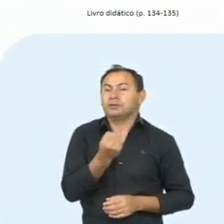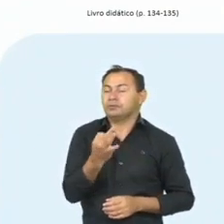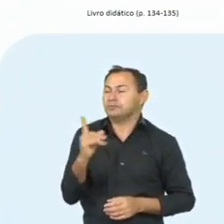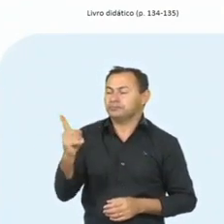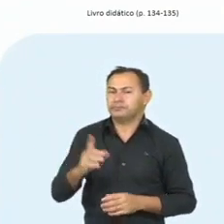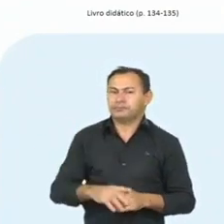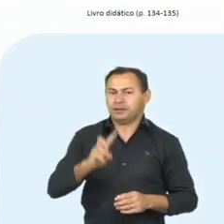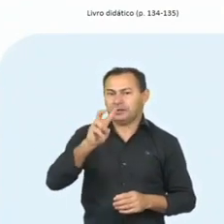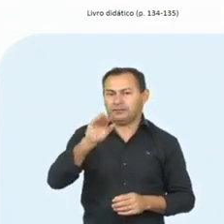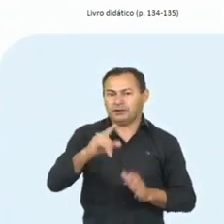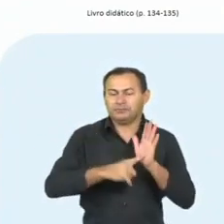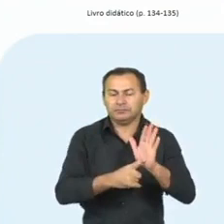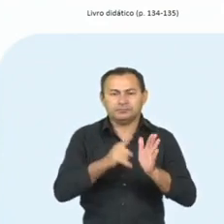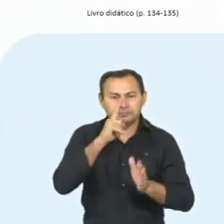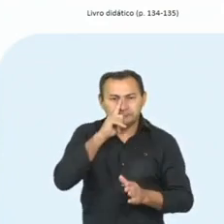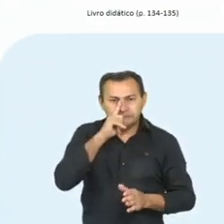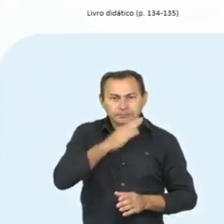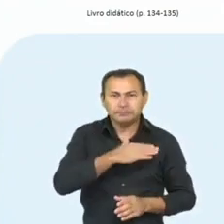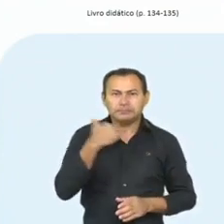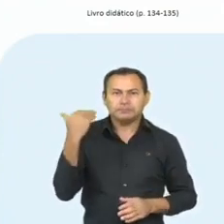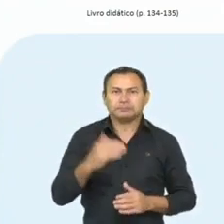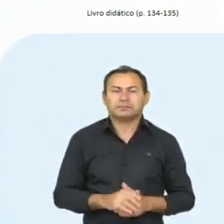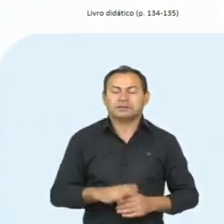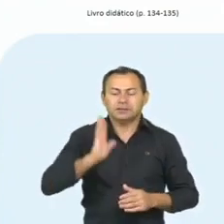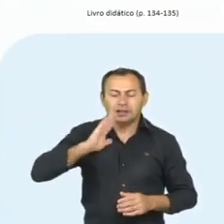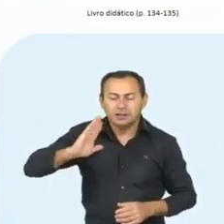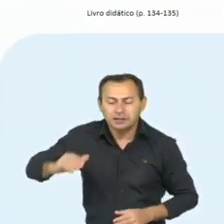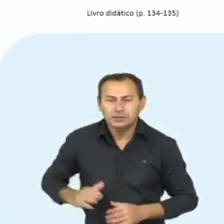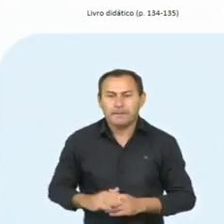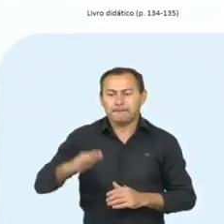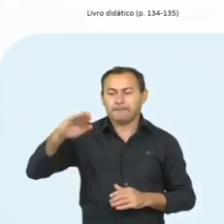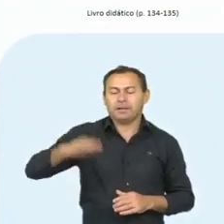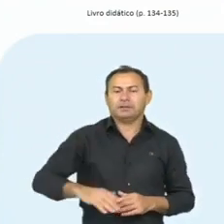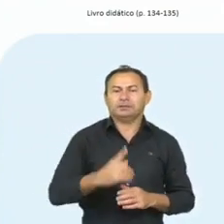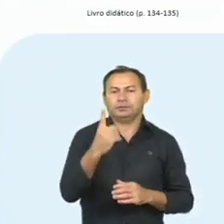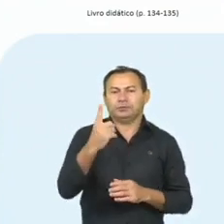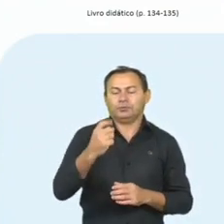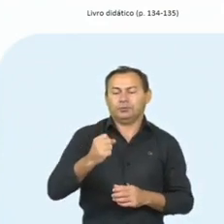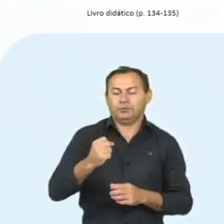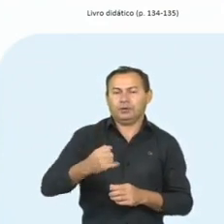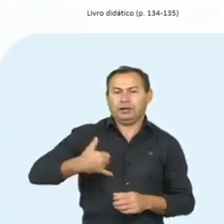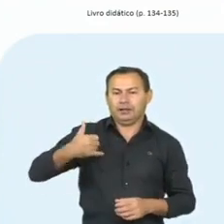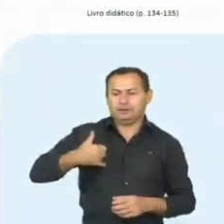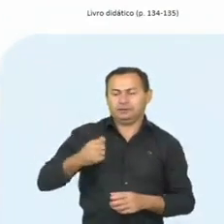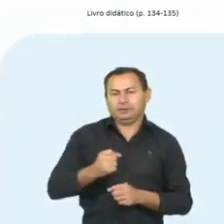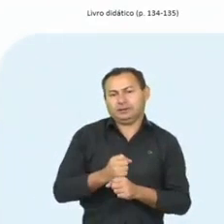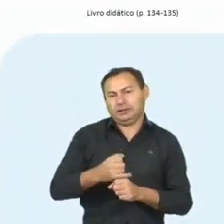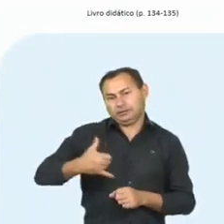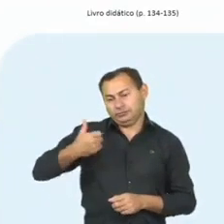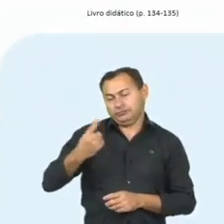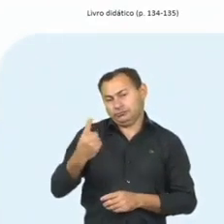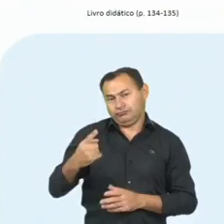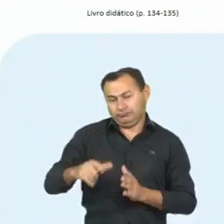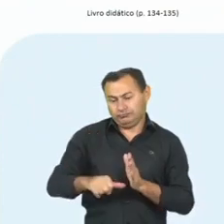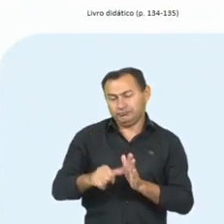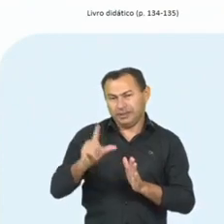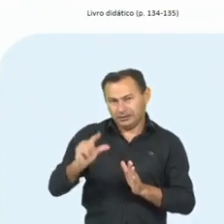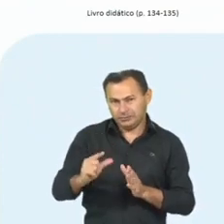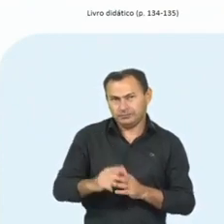ele vai indicar o risco de morte de crianças menores de 1 ano em uma localidade em dado período. Ele é um indicador